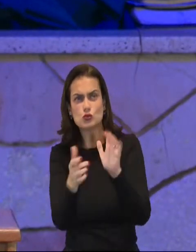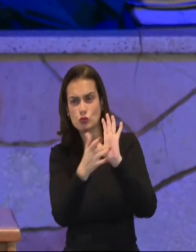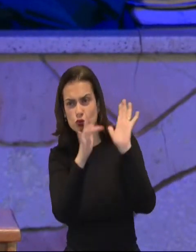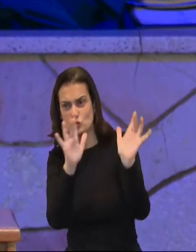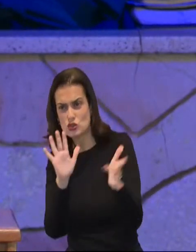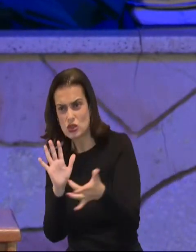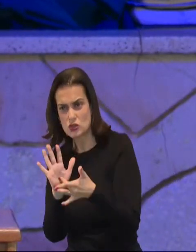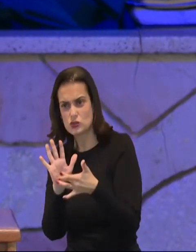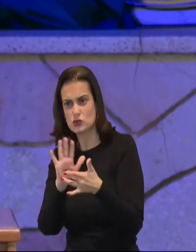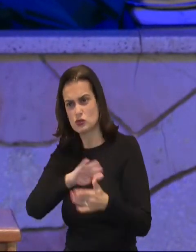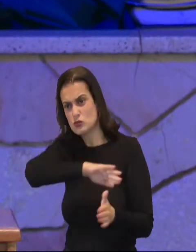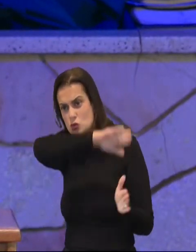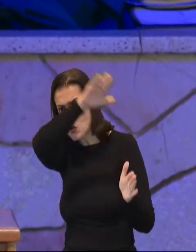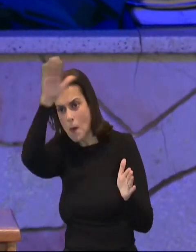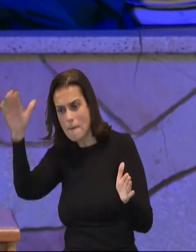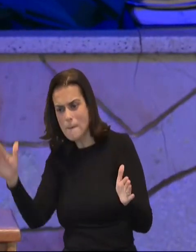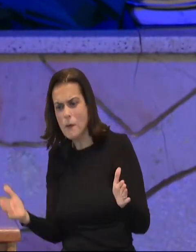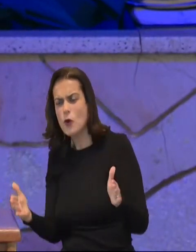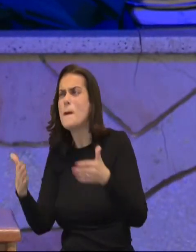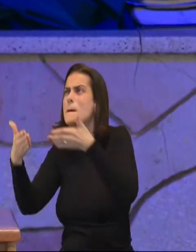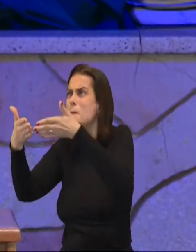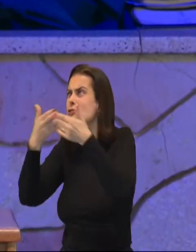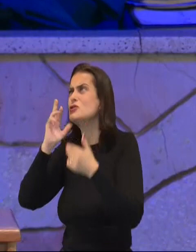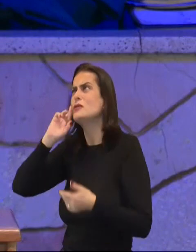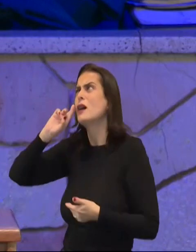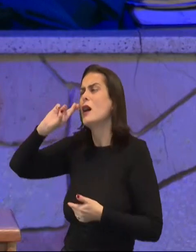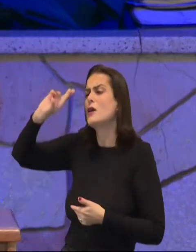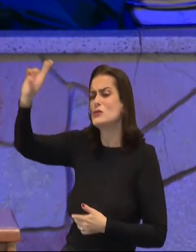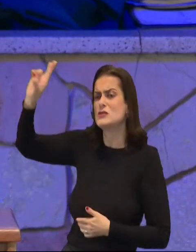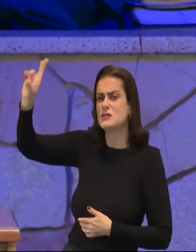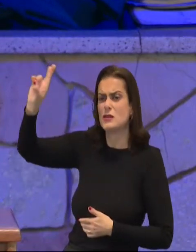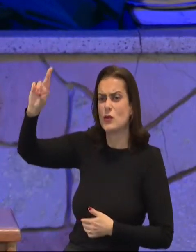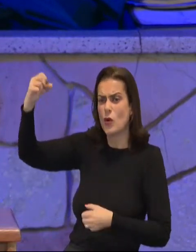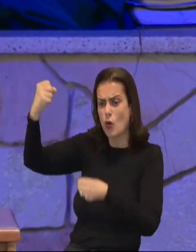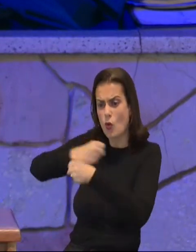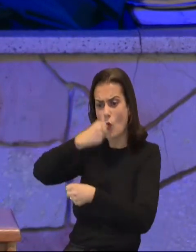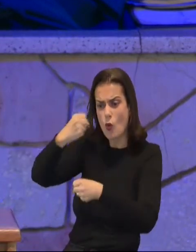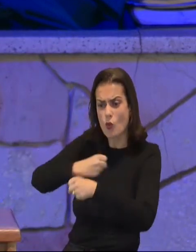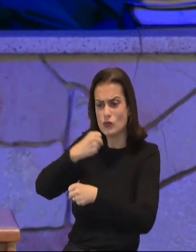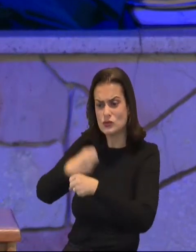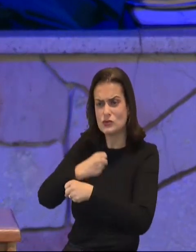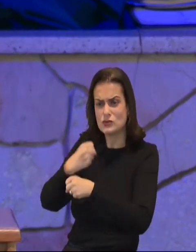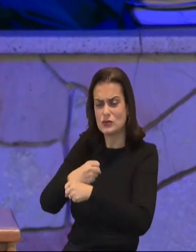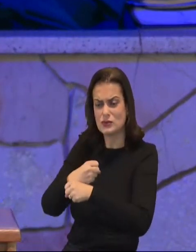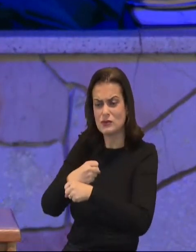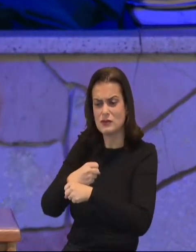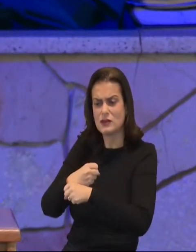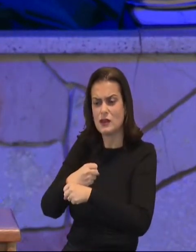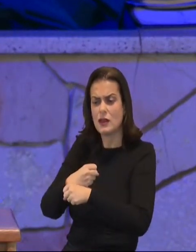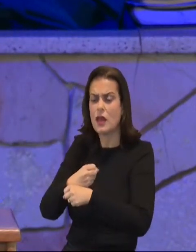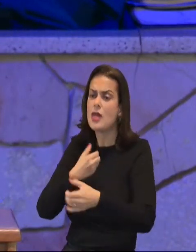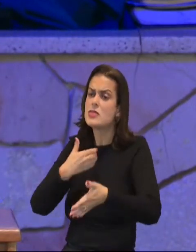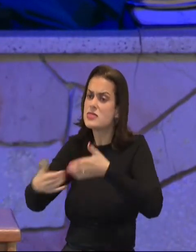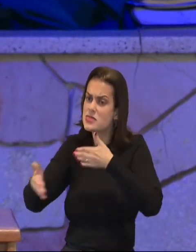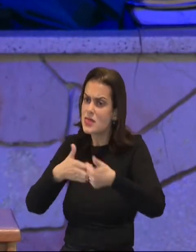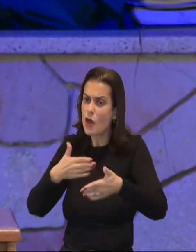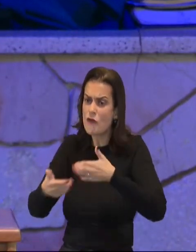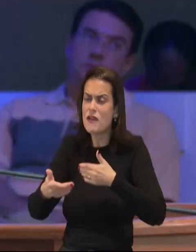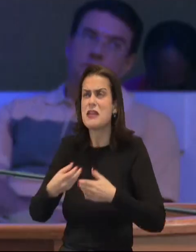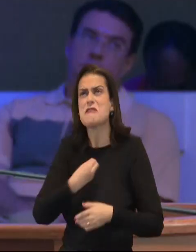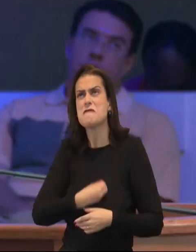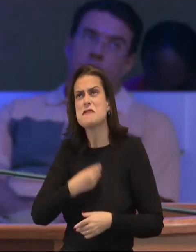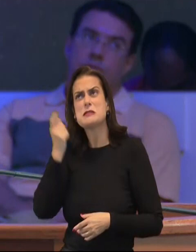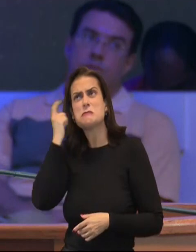da Transfiguração, pedindo ao Senhor autorização para construir três tendas. Talvez fosse essa a vida agradável que